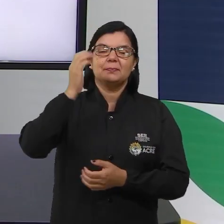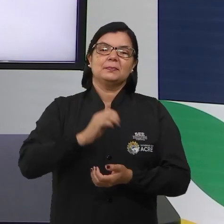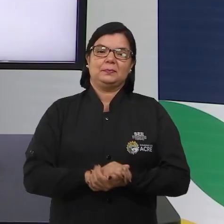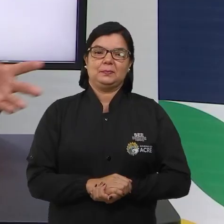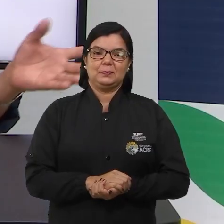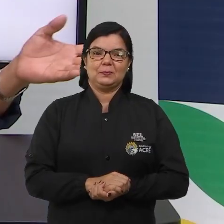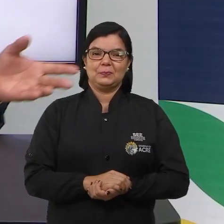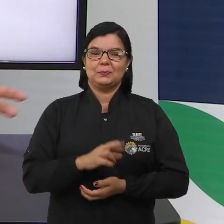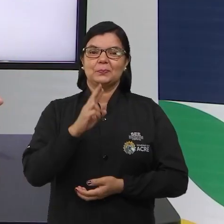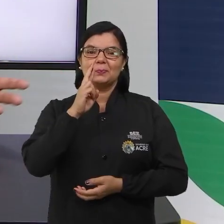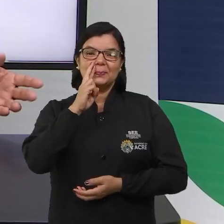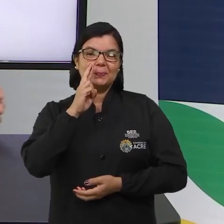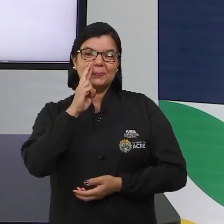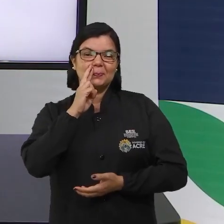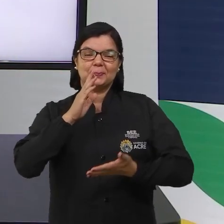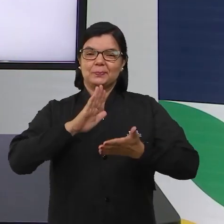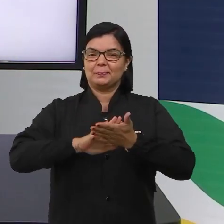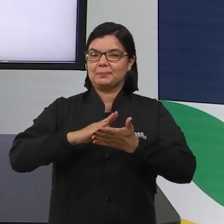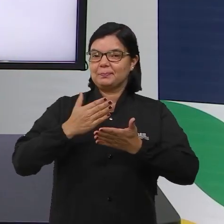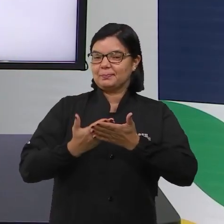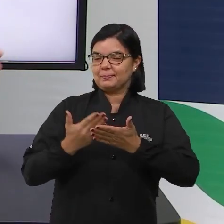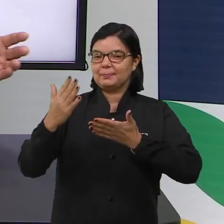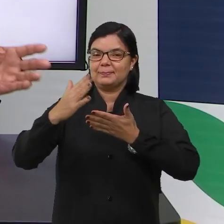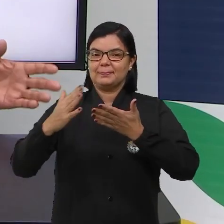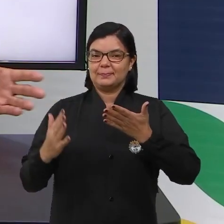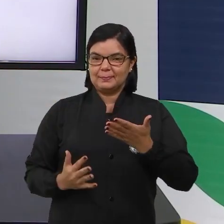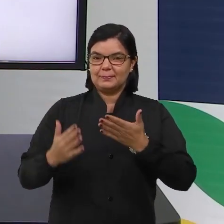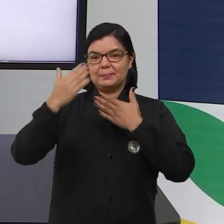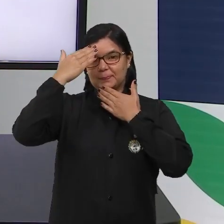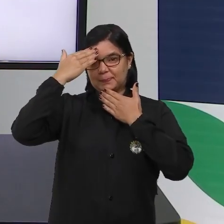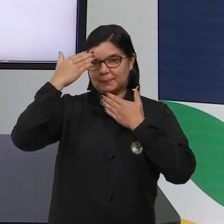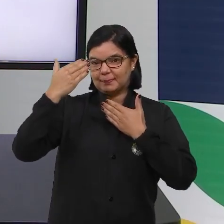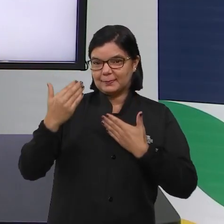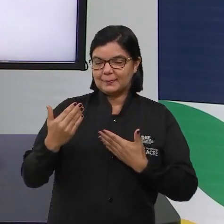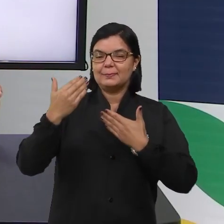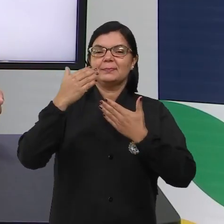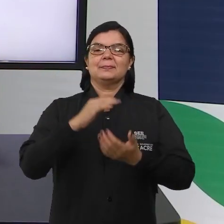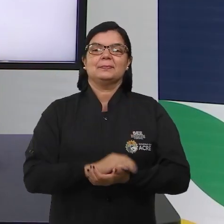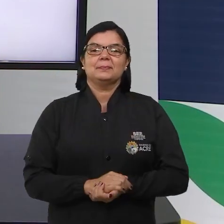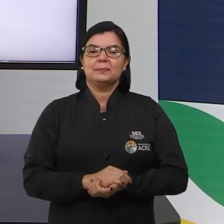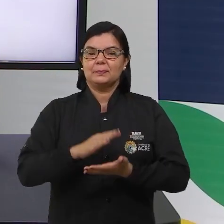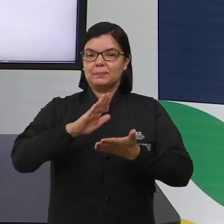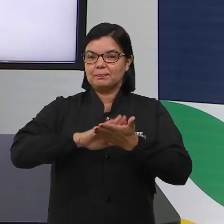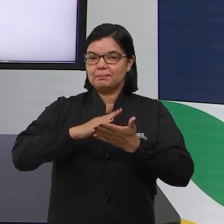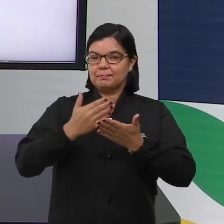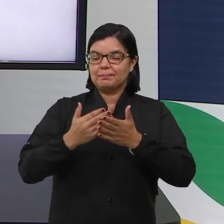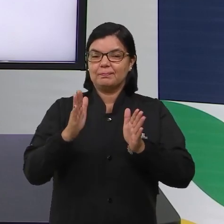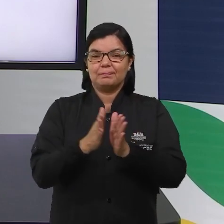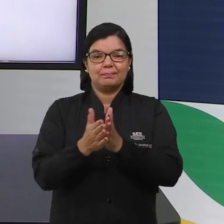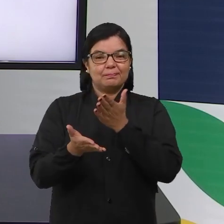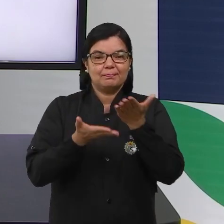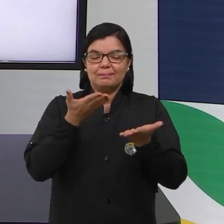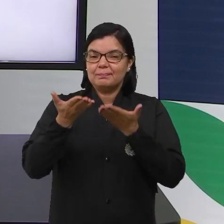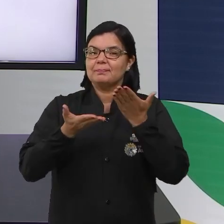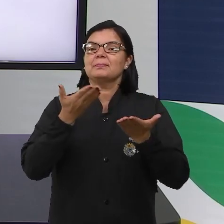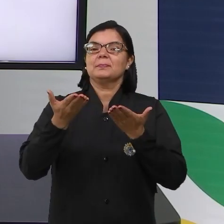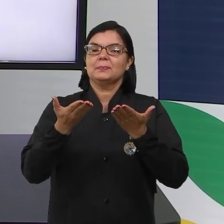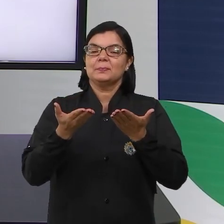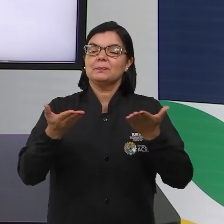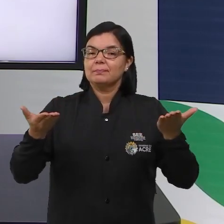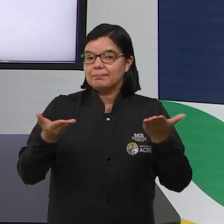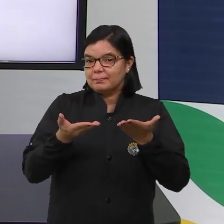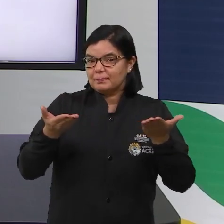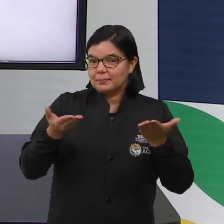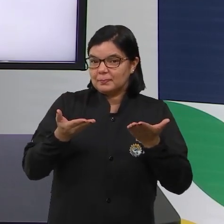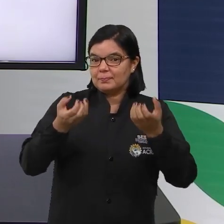aqui com a Regiane hoje na interpretação. Agradeço também a ela por esse trabalho maravilhoso que presta e nós